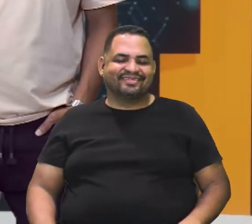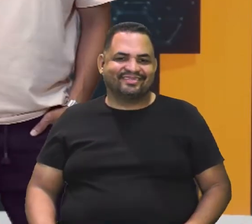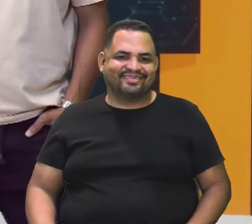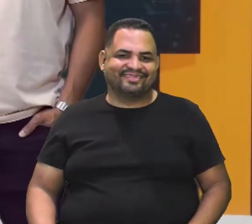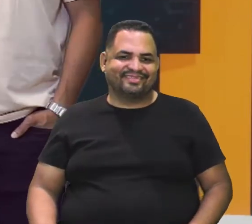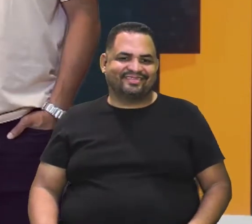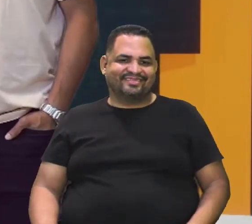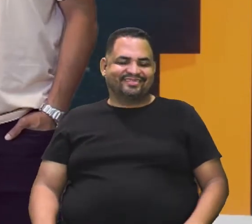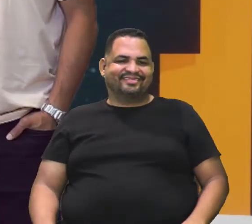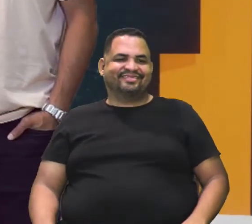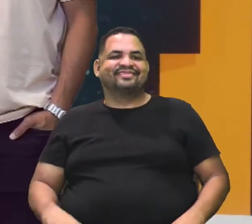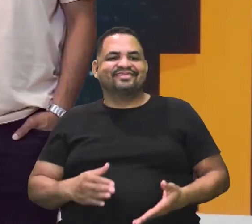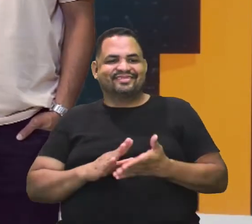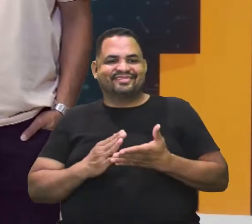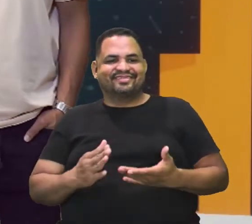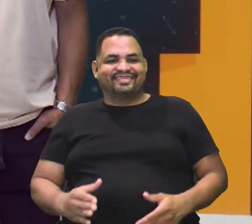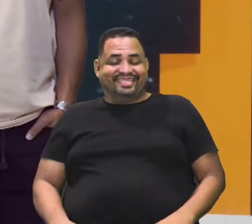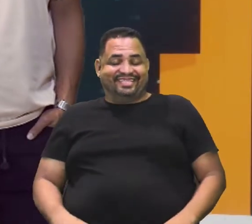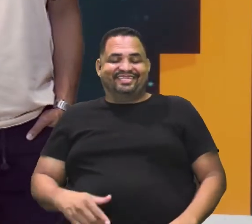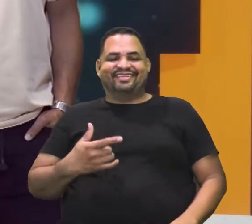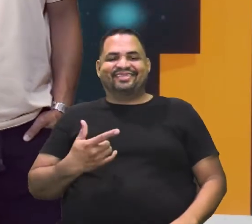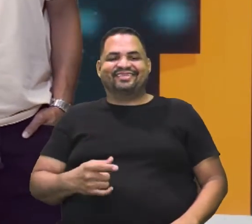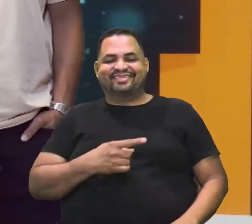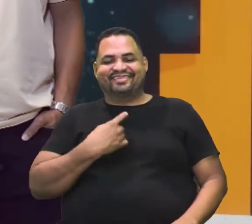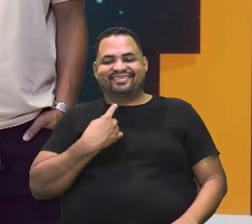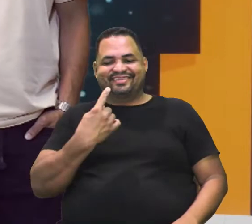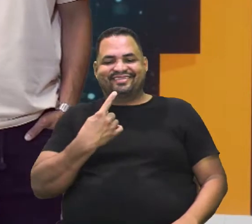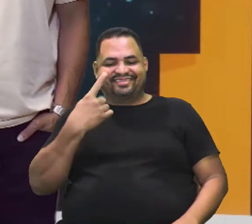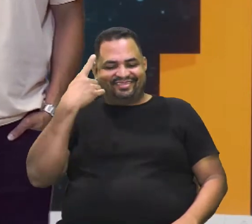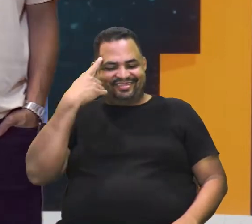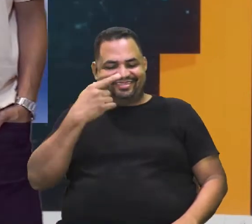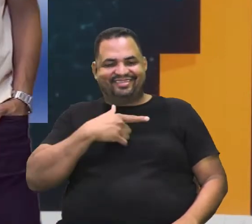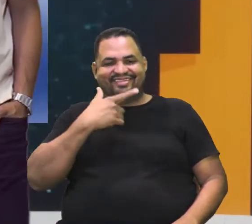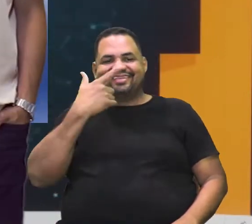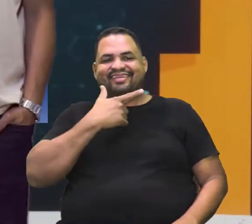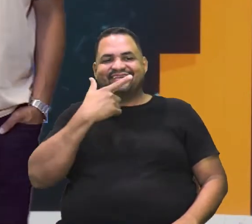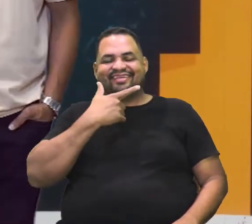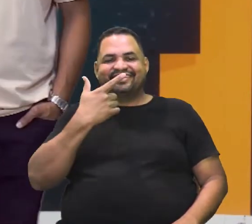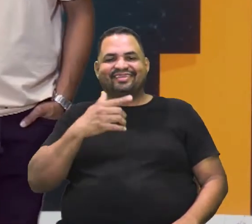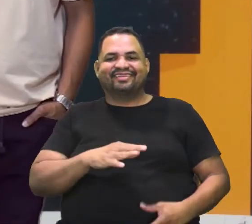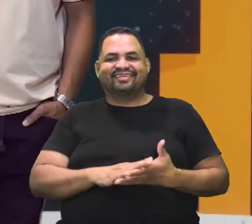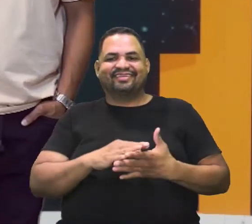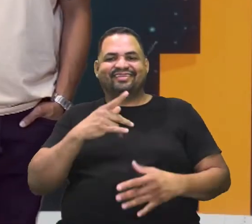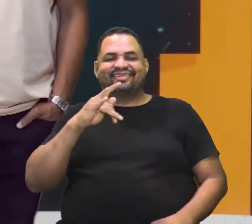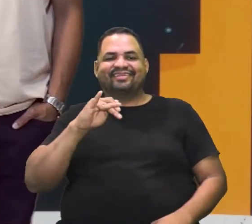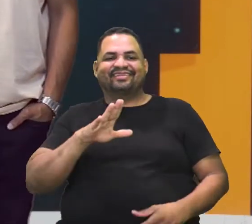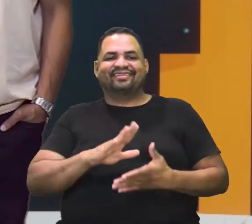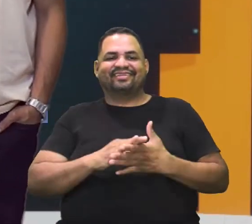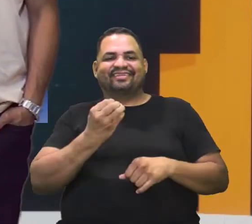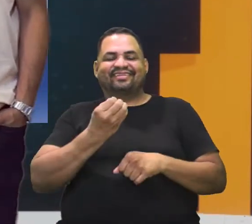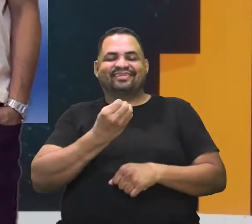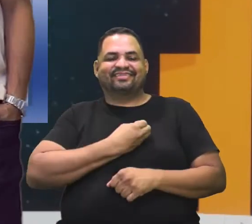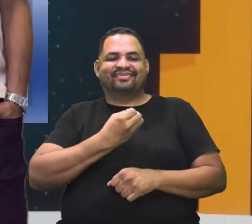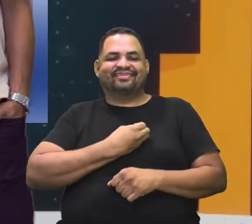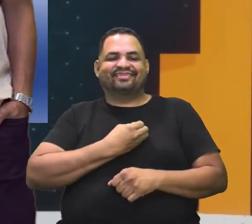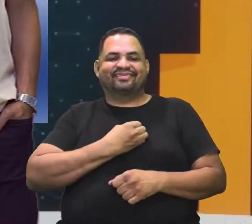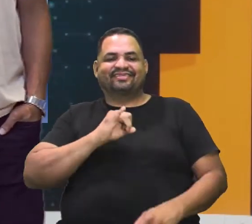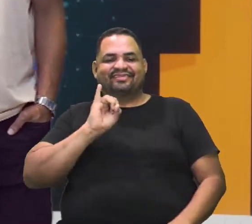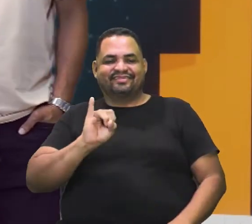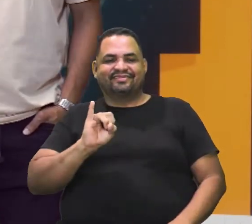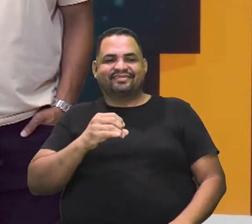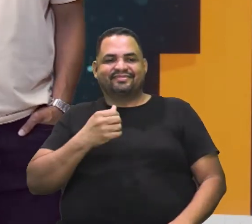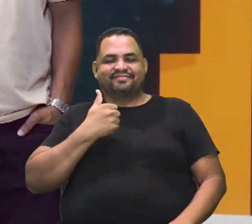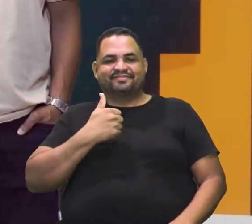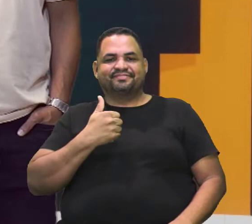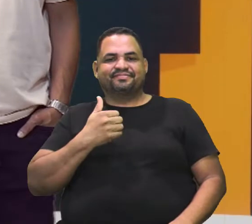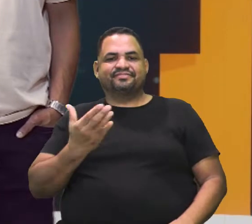sério risco de só a gente achar engraçado, mas tudo bem, não tem problema algum. Então, o O π, ele é um número irracional,